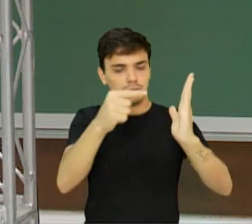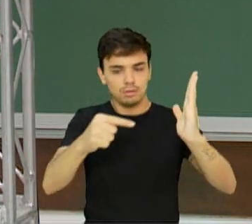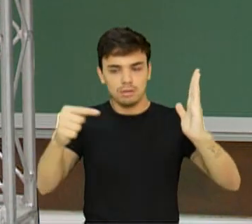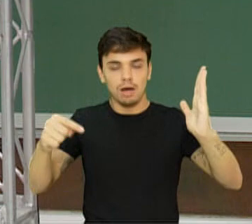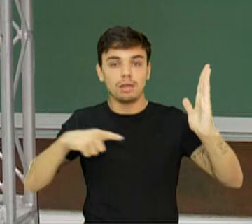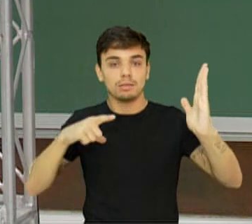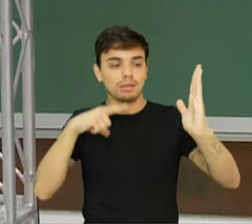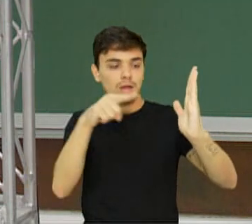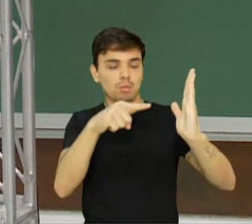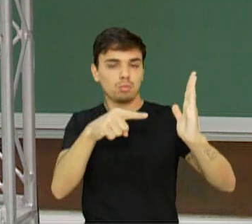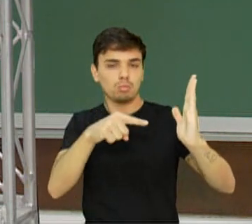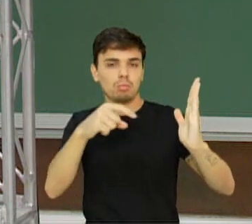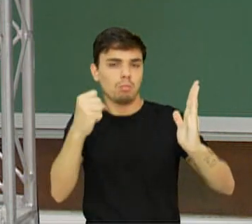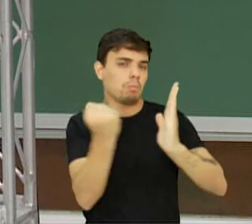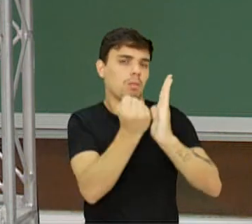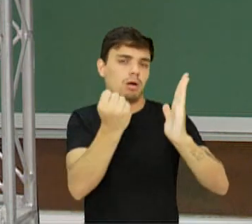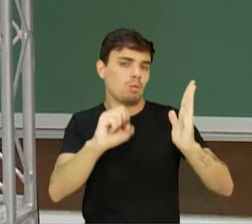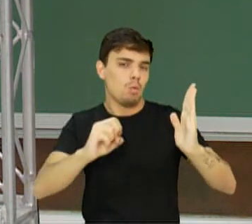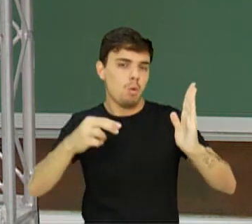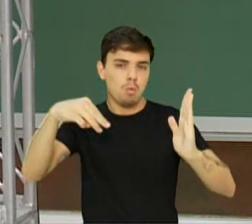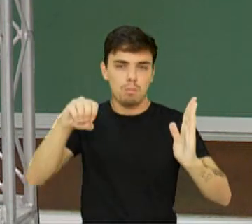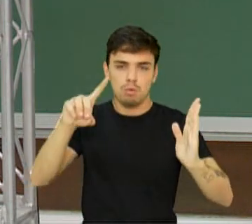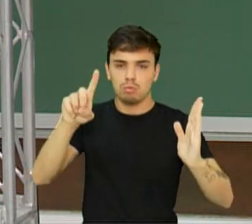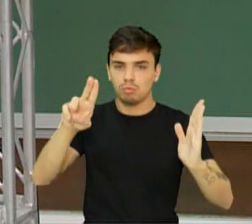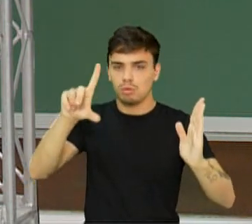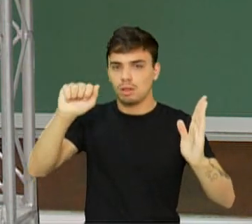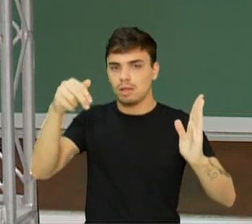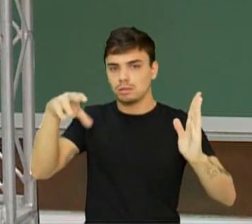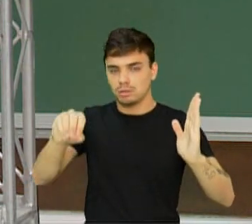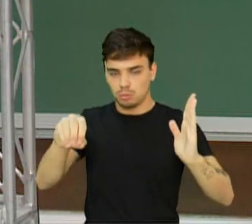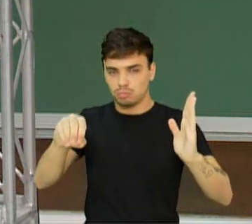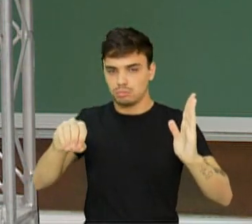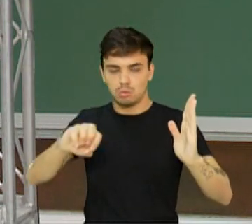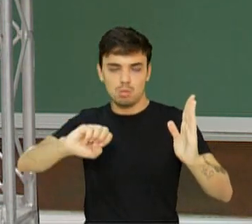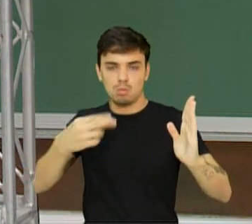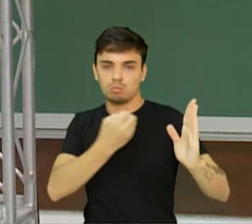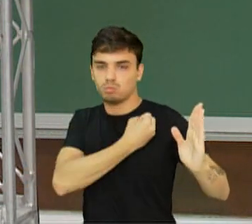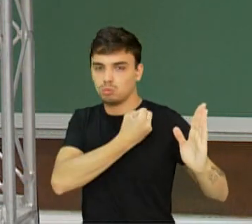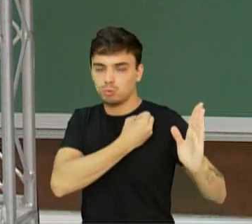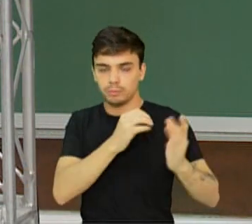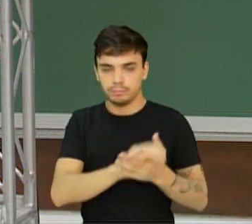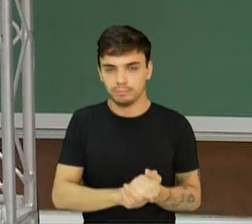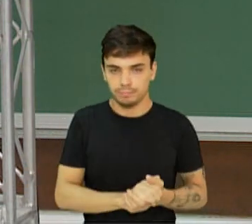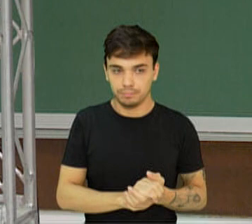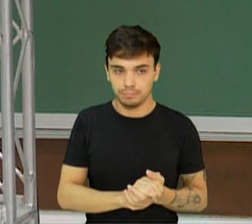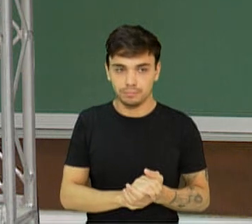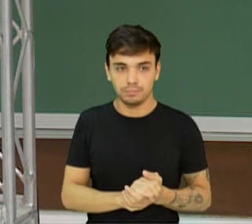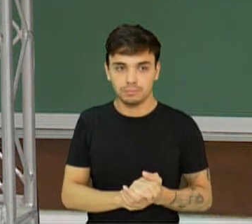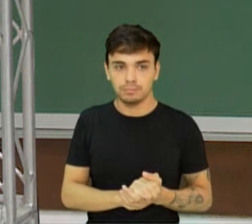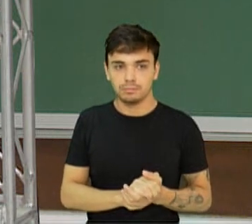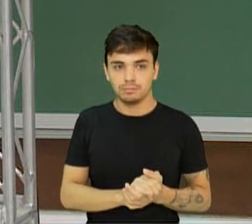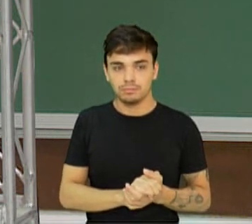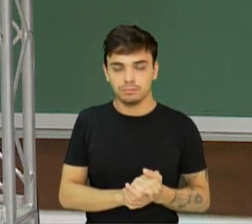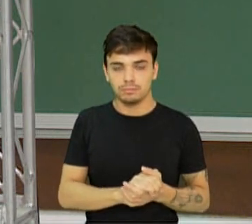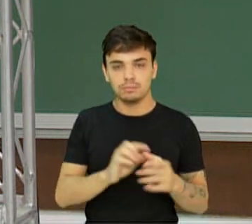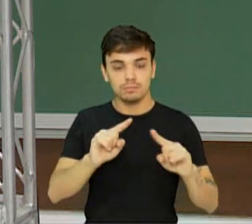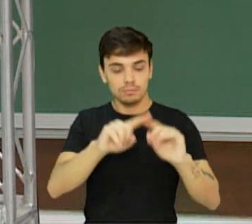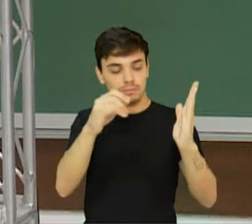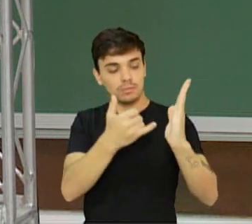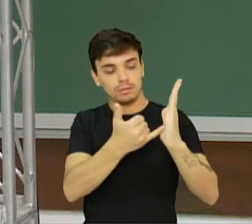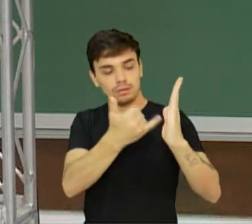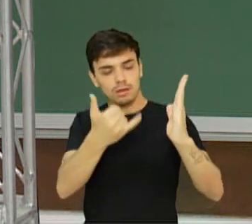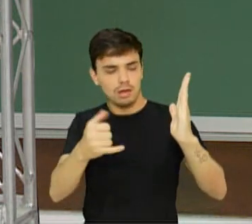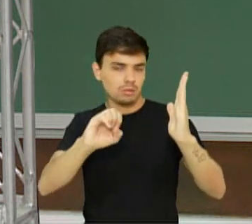código, né, ou uma modulação. E essa onda, né, esse sinal oscilante, vai levar o